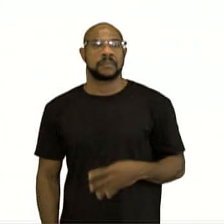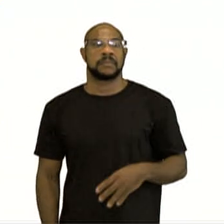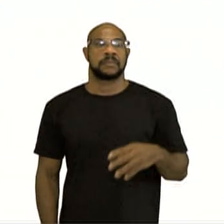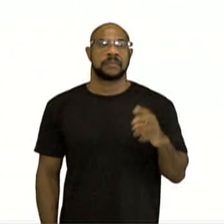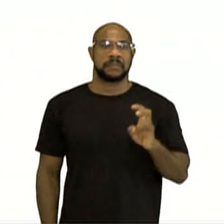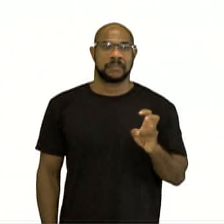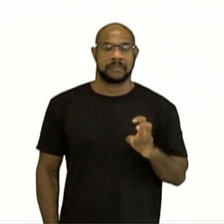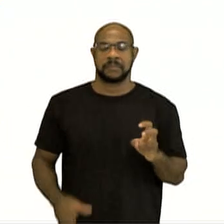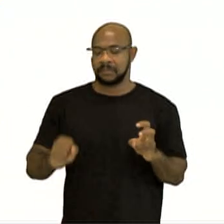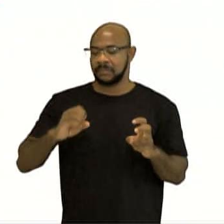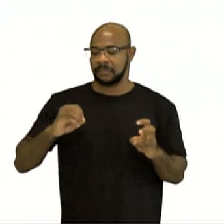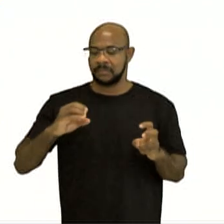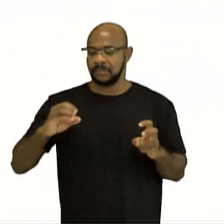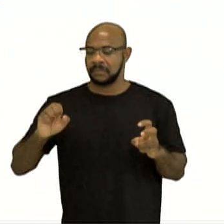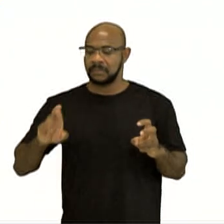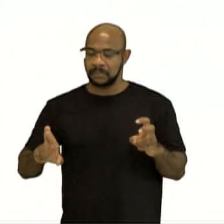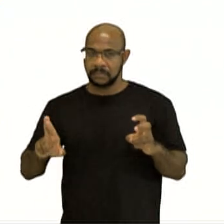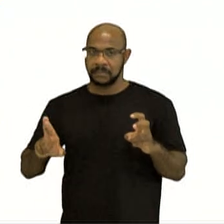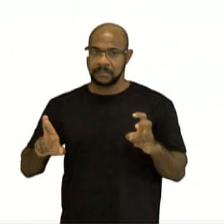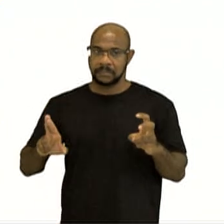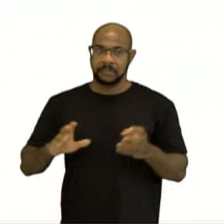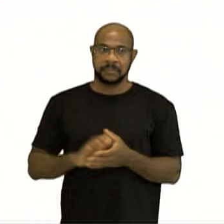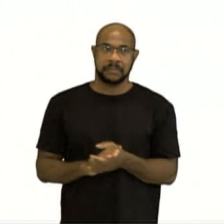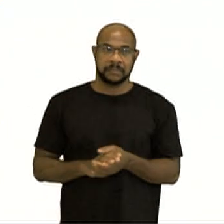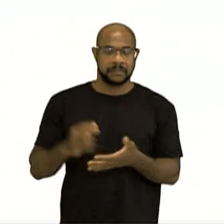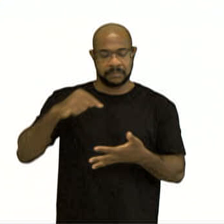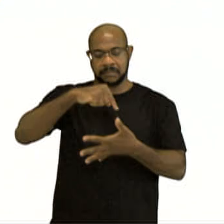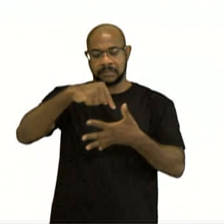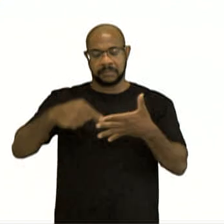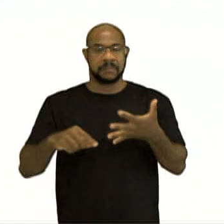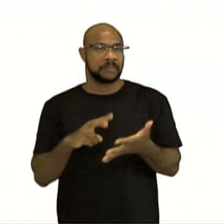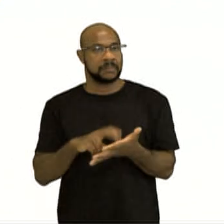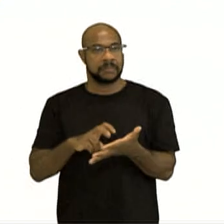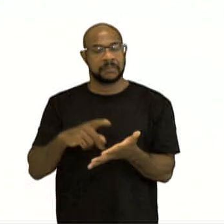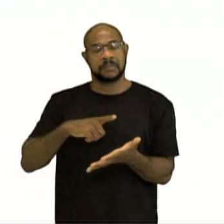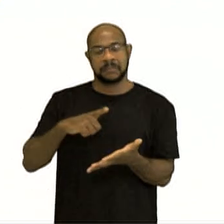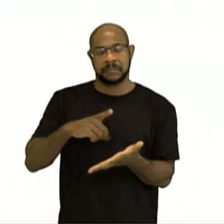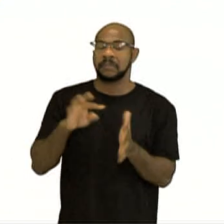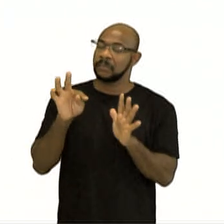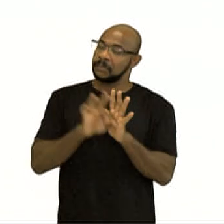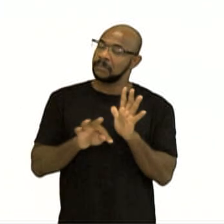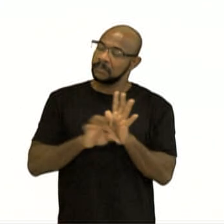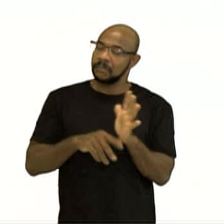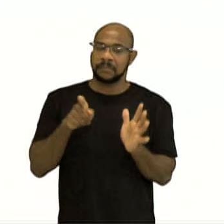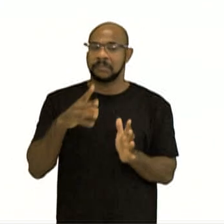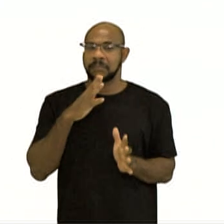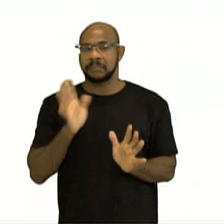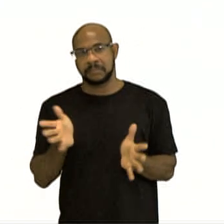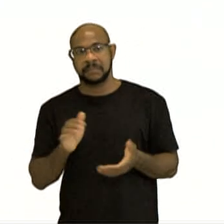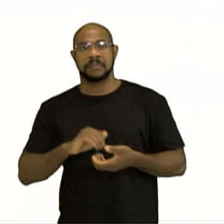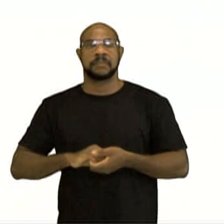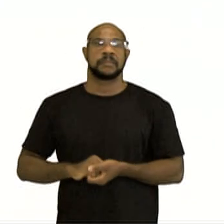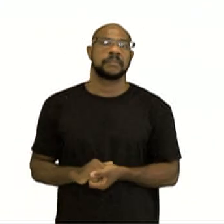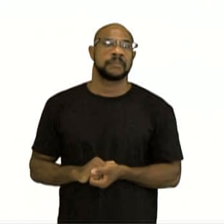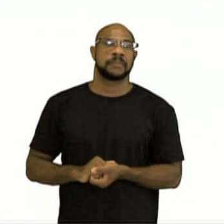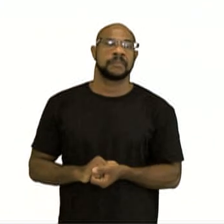the most popular sport in Brazil. Esses são os vocabulários que aparecerão no texto, então é bom que você conheça.